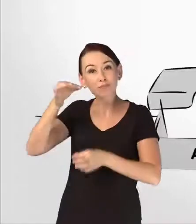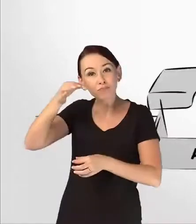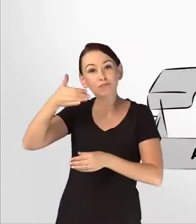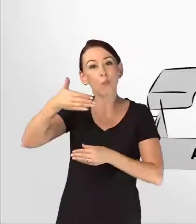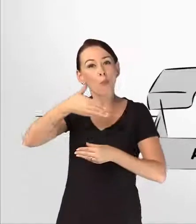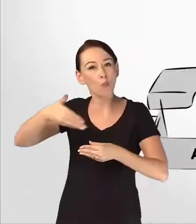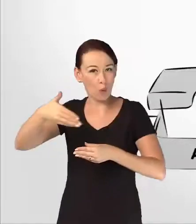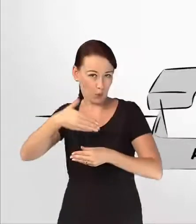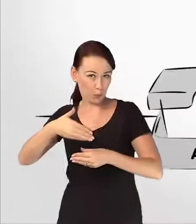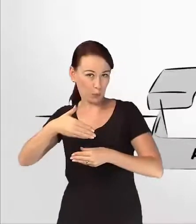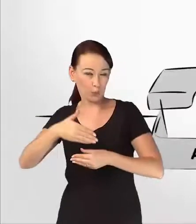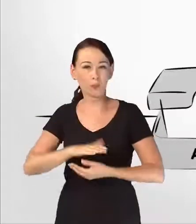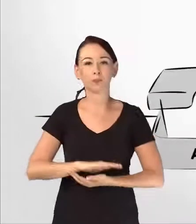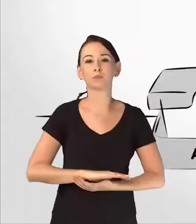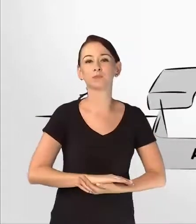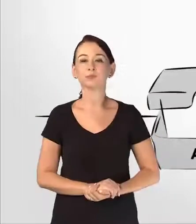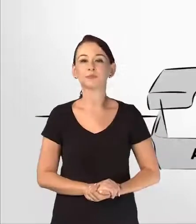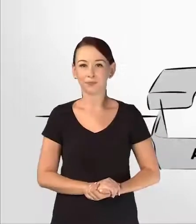e galheteiros.